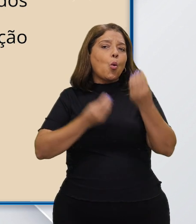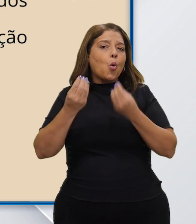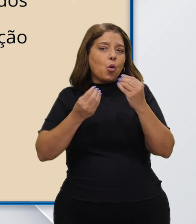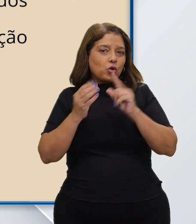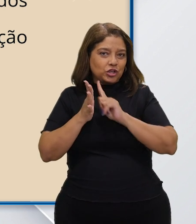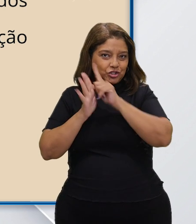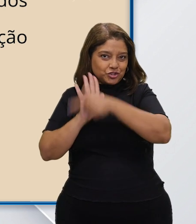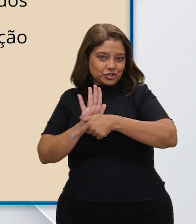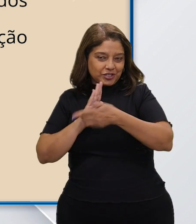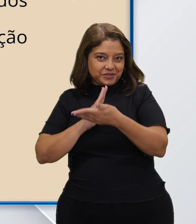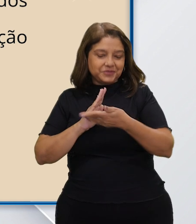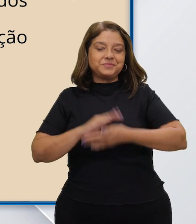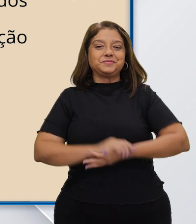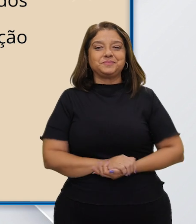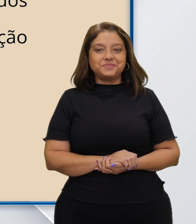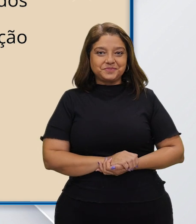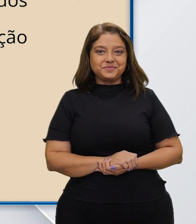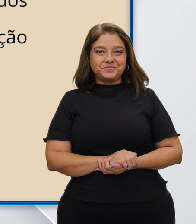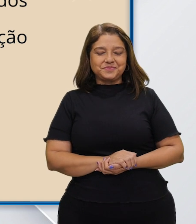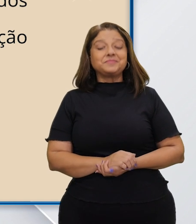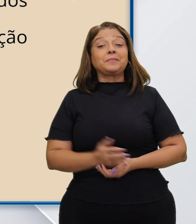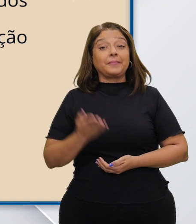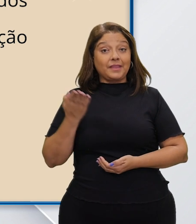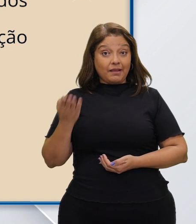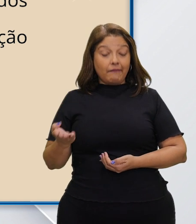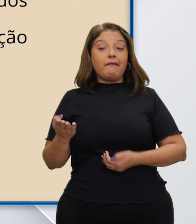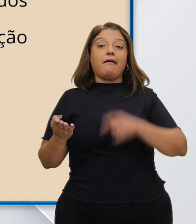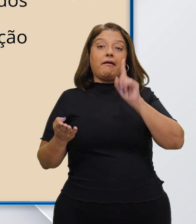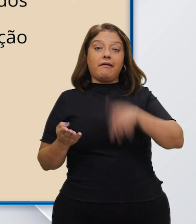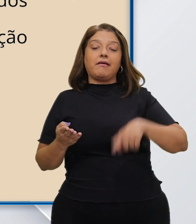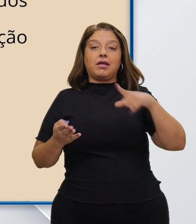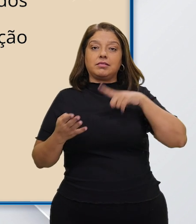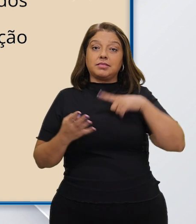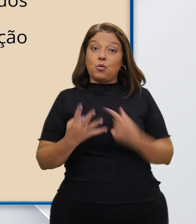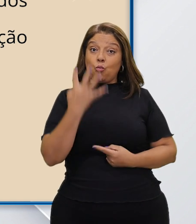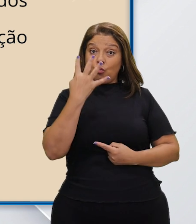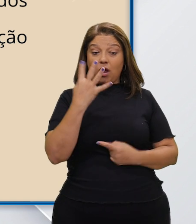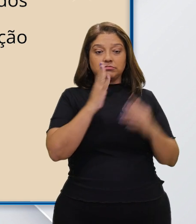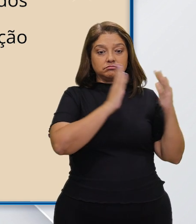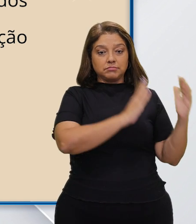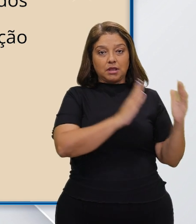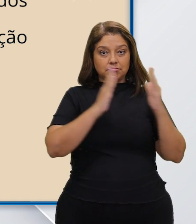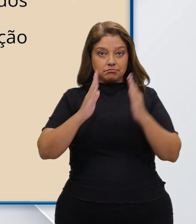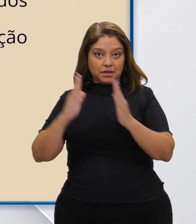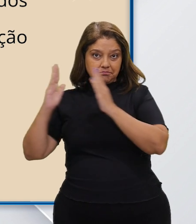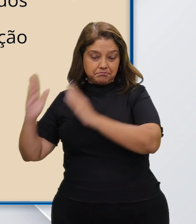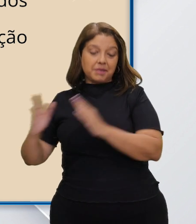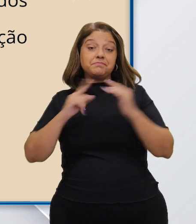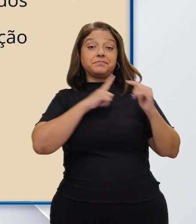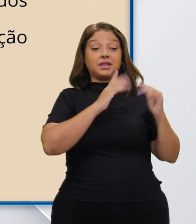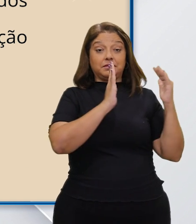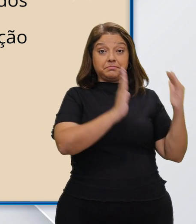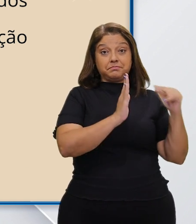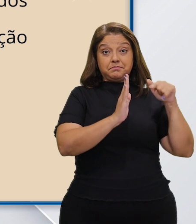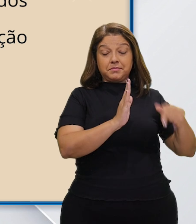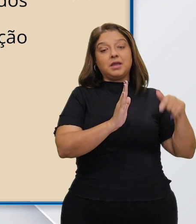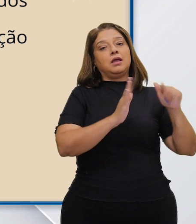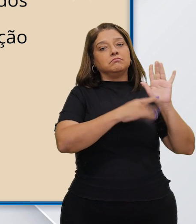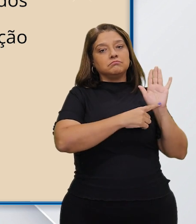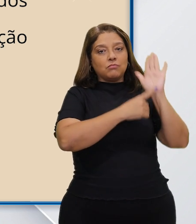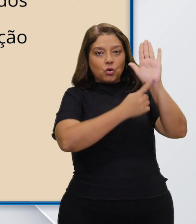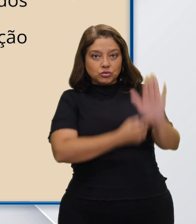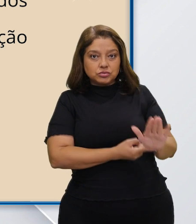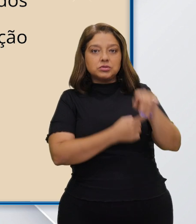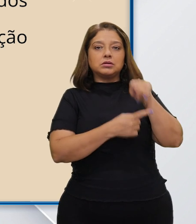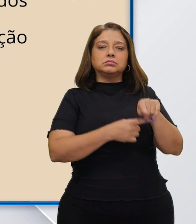textual? Ela é composta por 4 partes. Nós temos a apresentação do enredo,